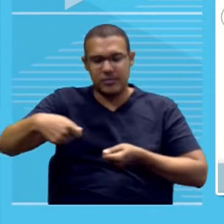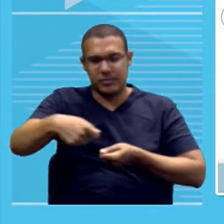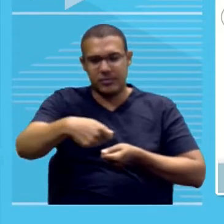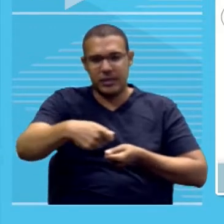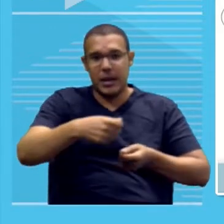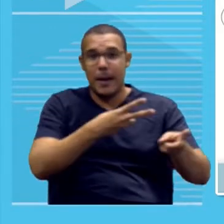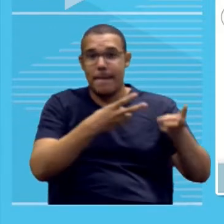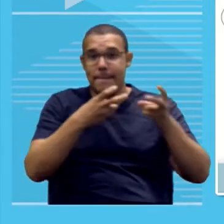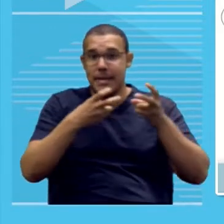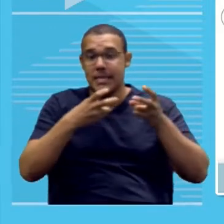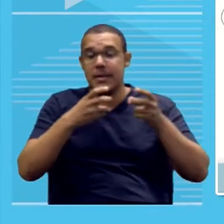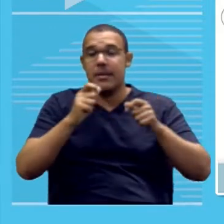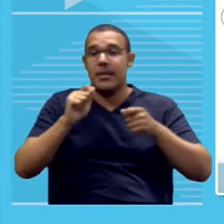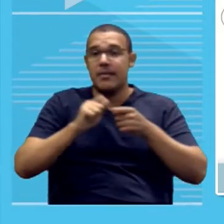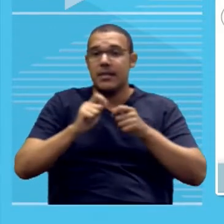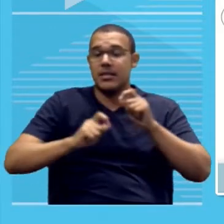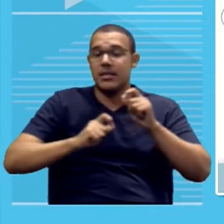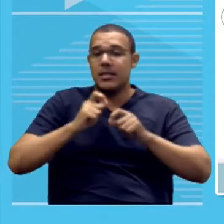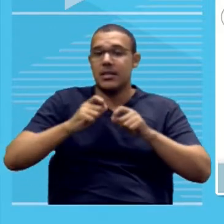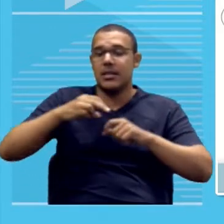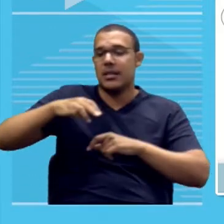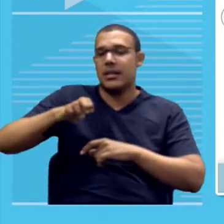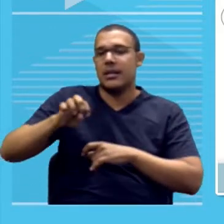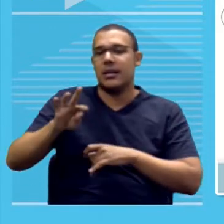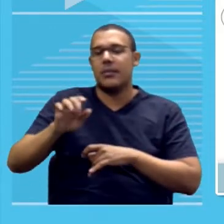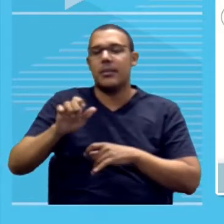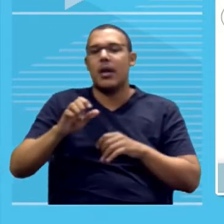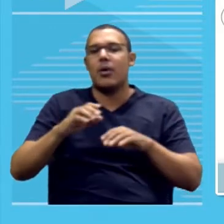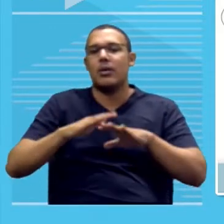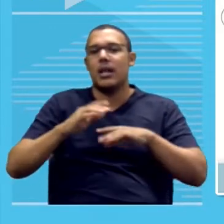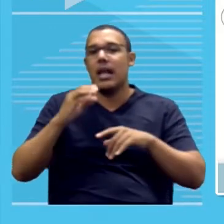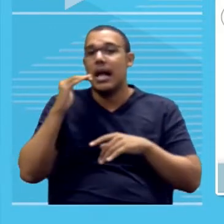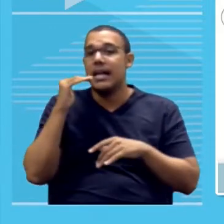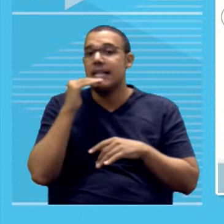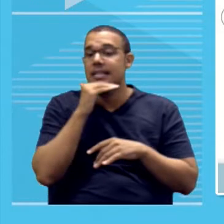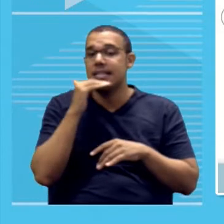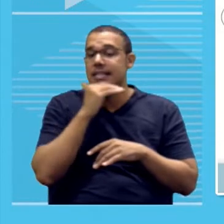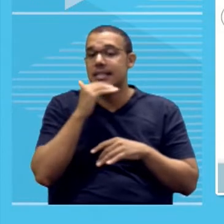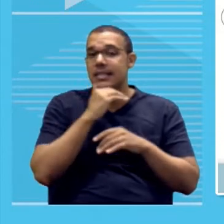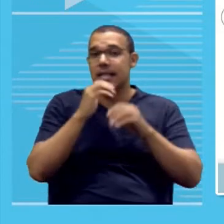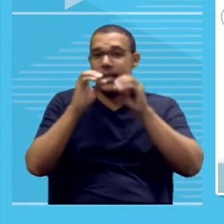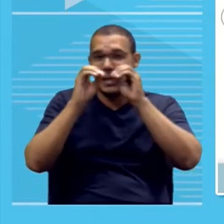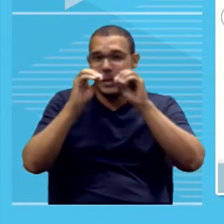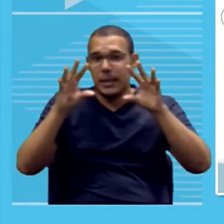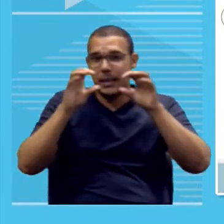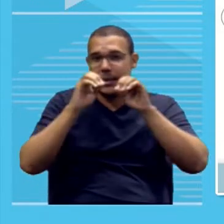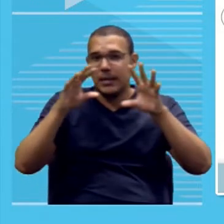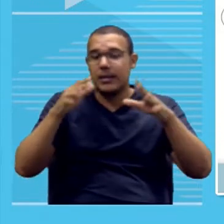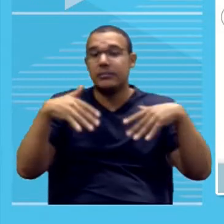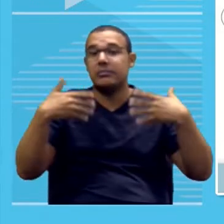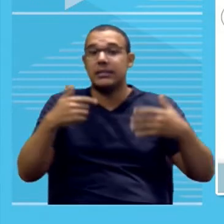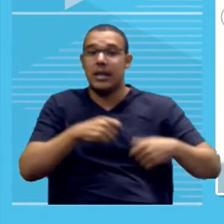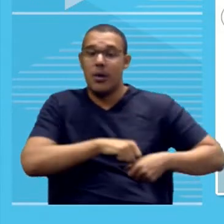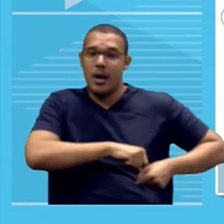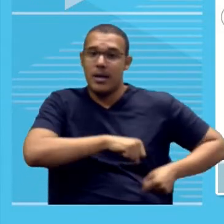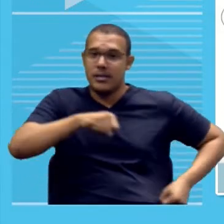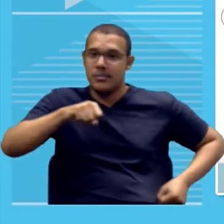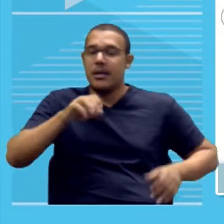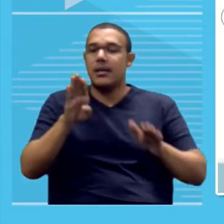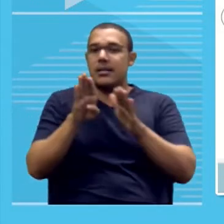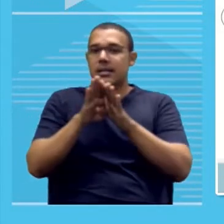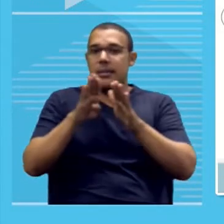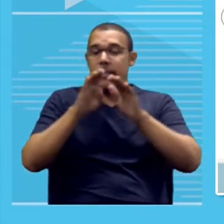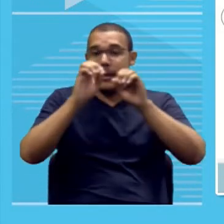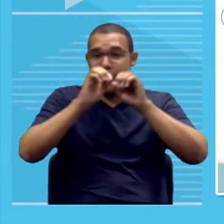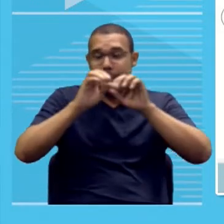espada é feita de metal. Então, o metal, quando aquecido, ele começa a brilhar. Então, a espada, ela incandesce. Ela fica